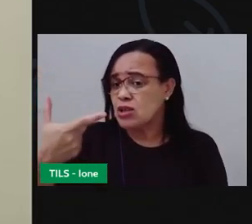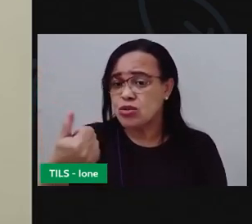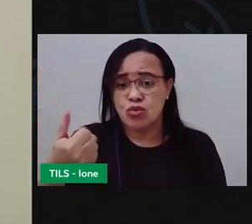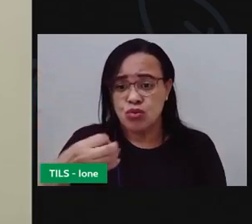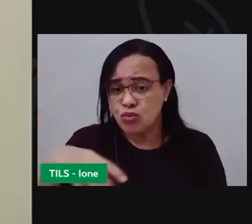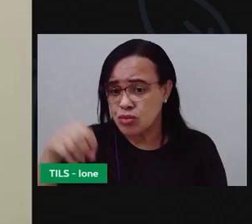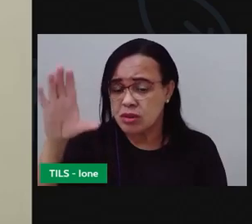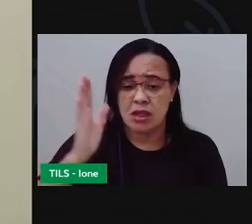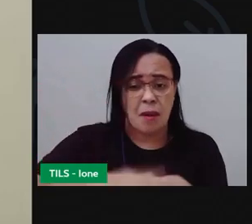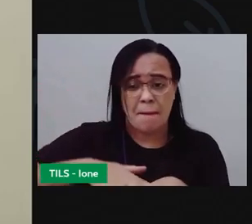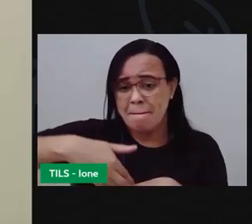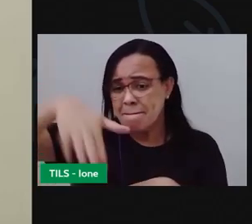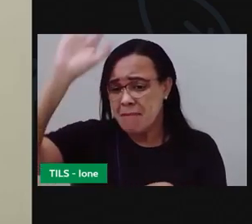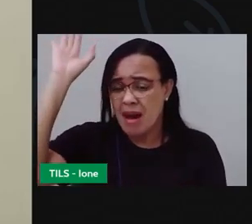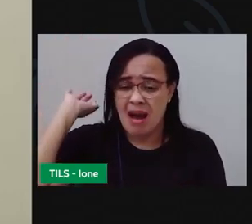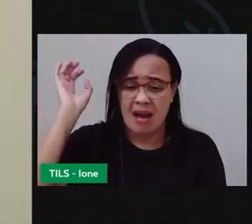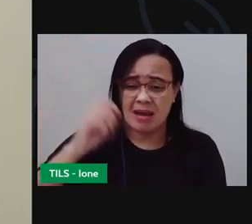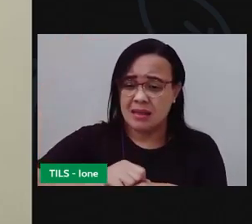esse material